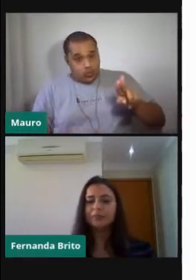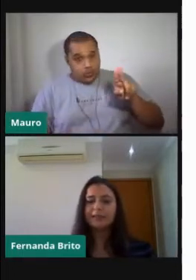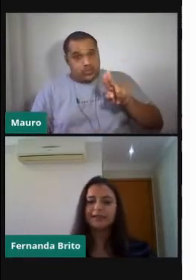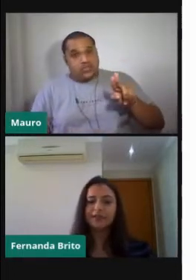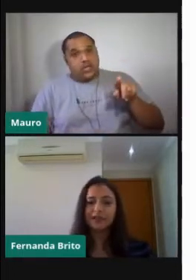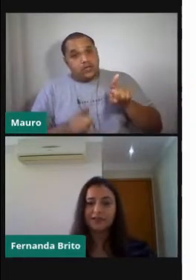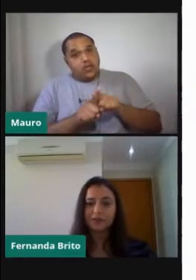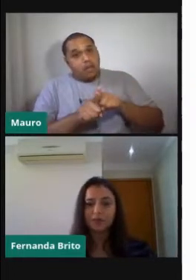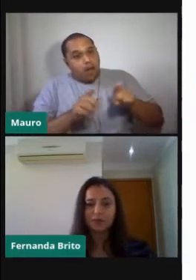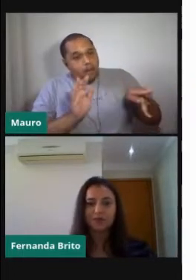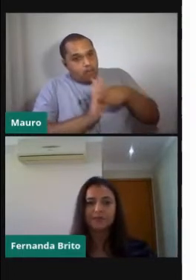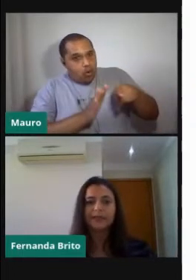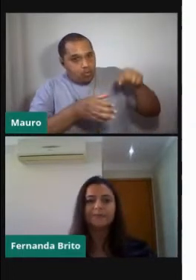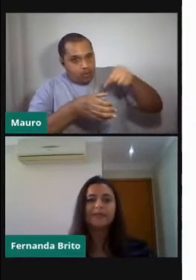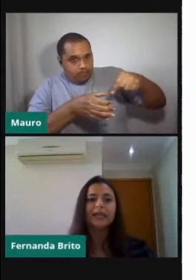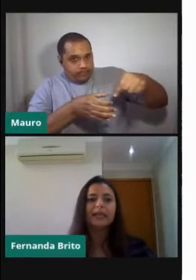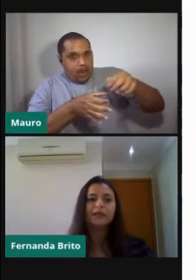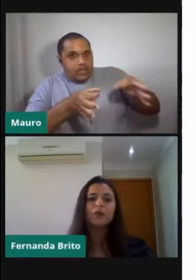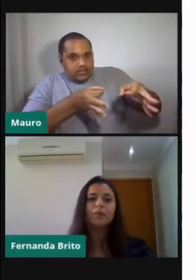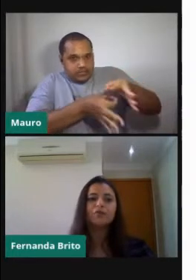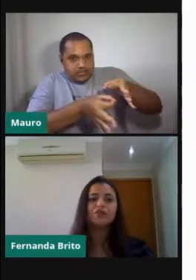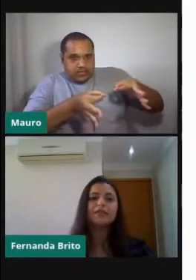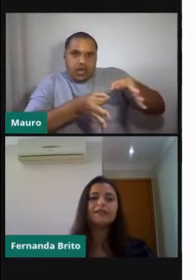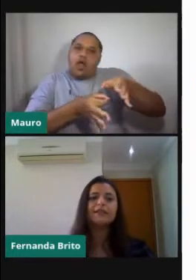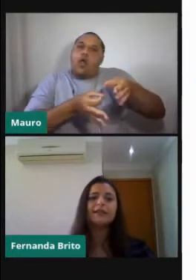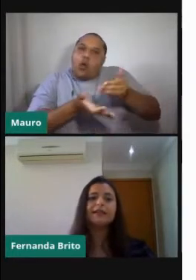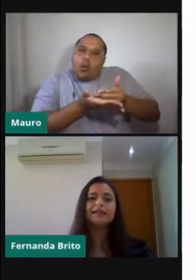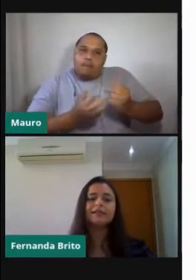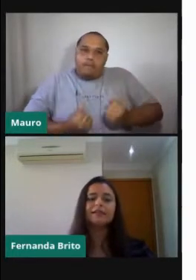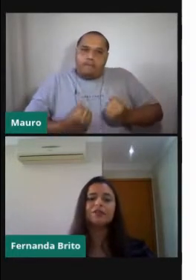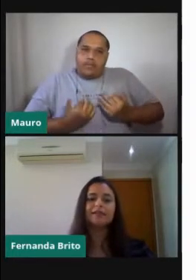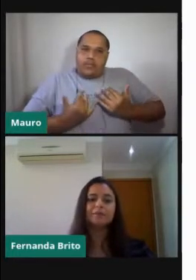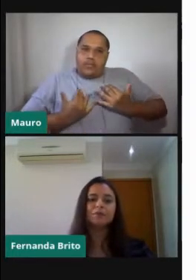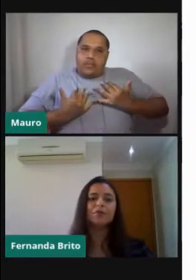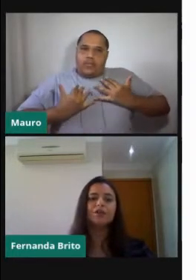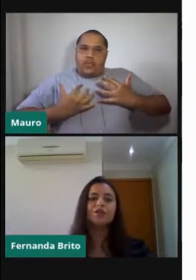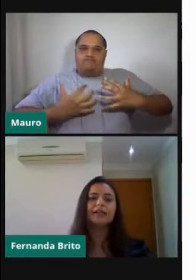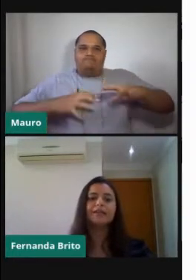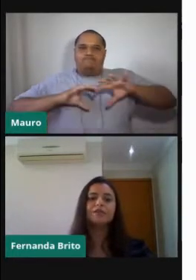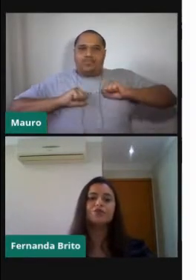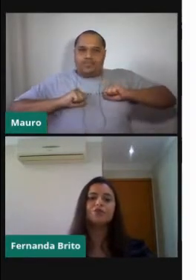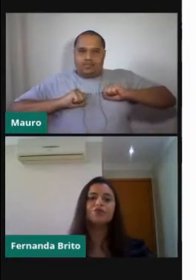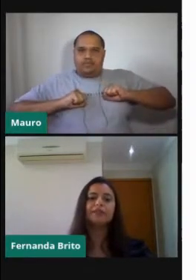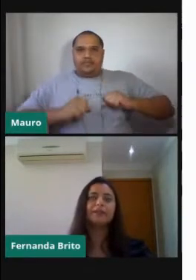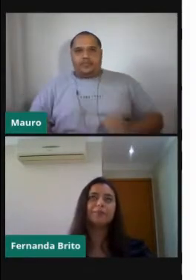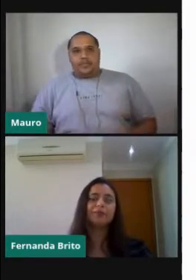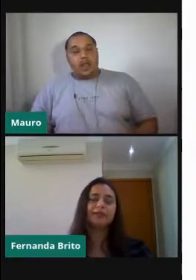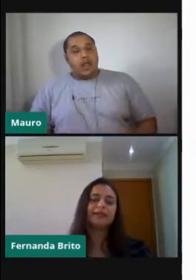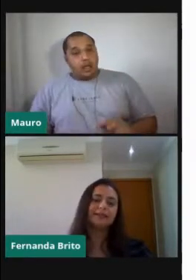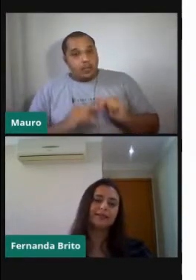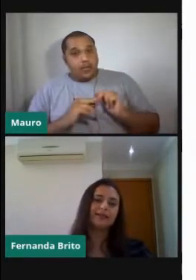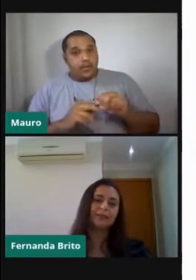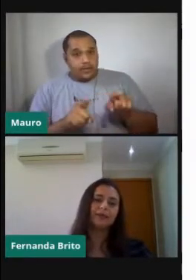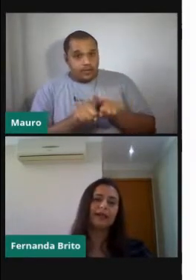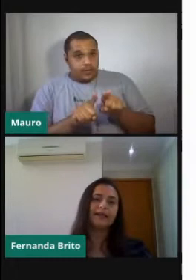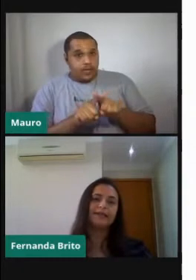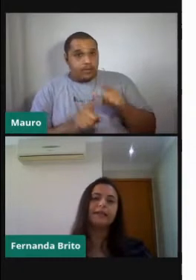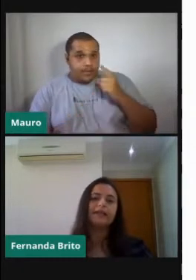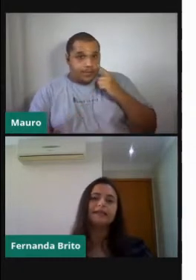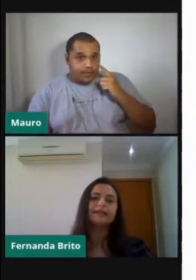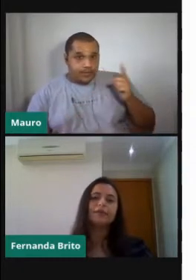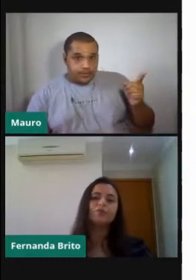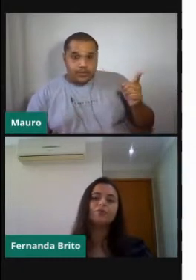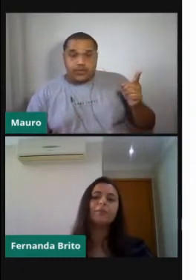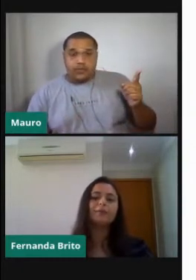daí iniciando o processo infeccioso, né. Então, como eu disse, esses receptores, né, a ACE2 e essa serina